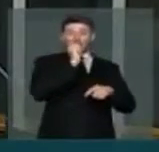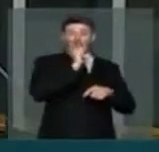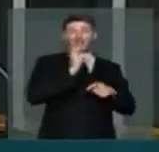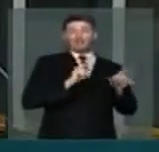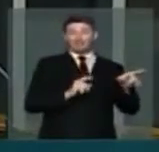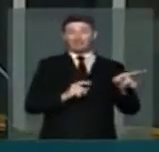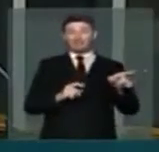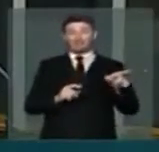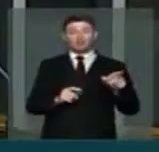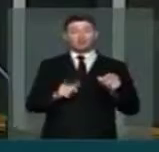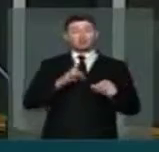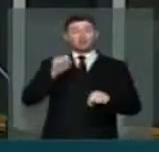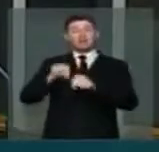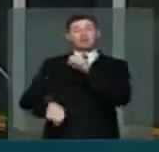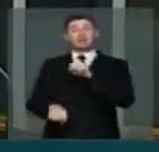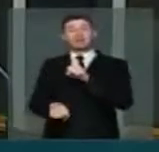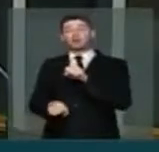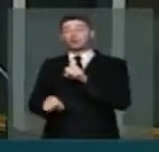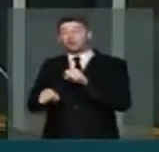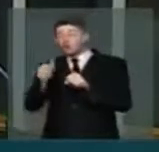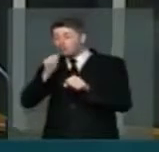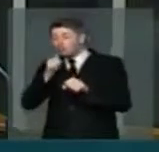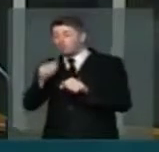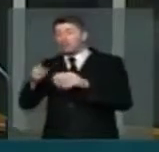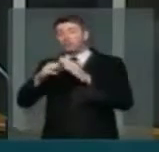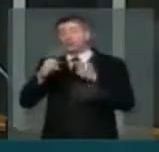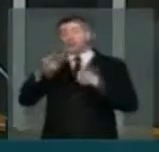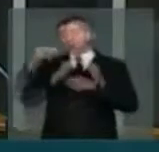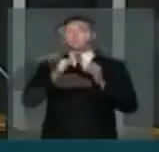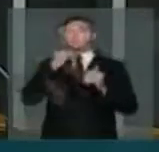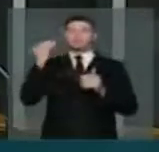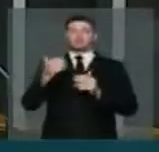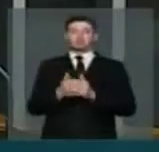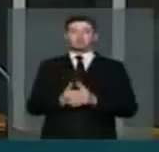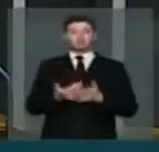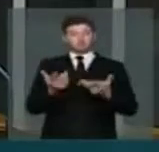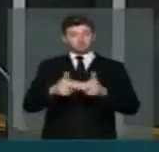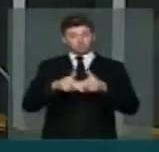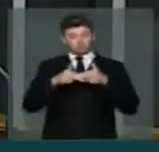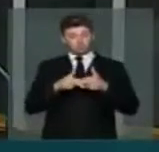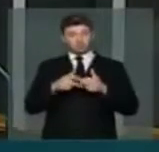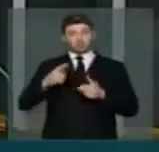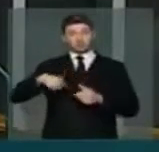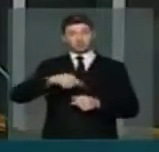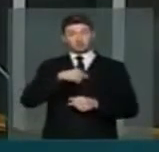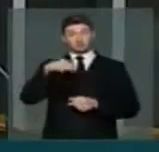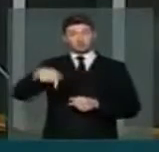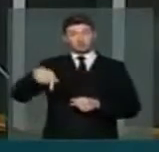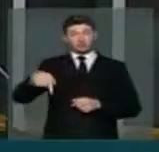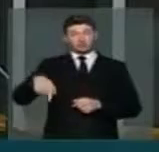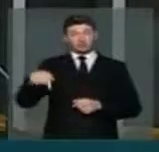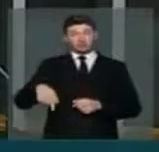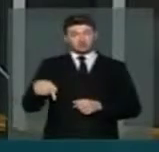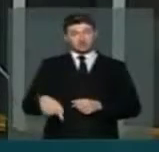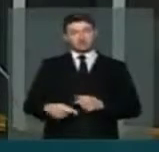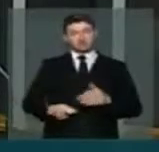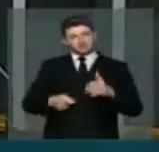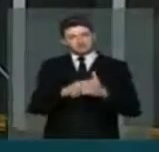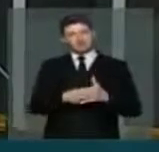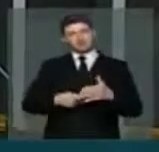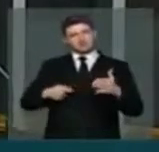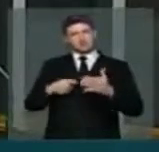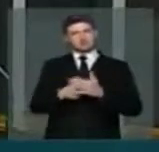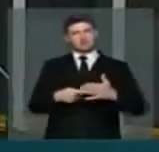mulheres que foram assassinadas por razões da violência doméstica. Por isso que nós queremos aqui